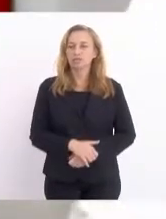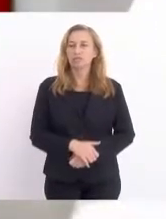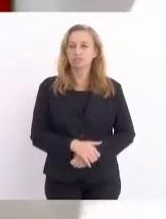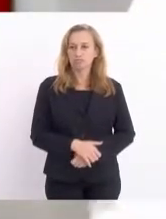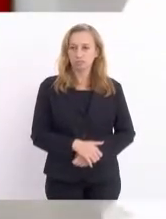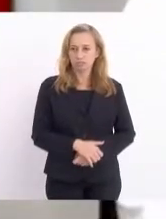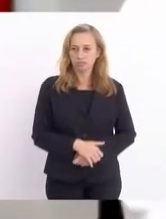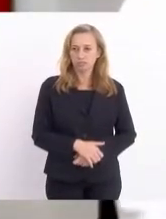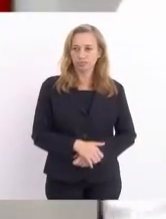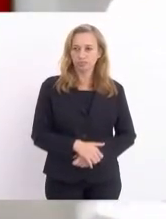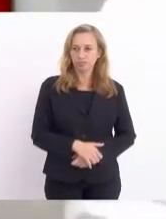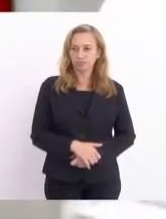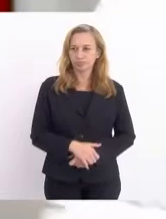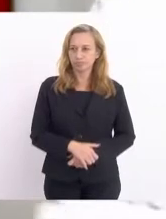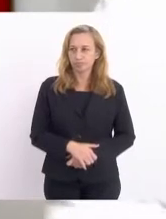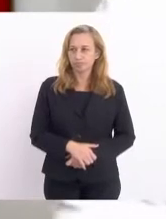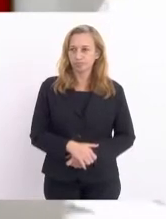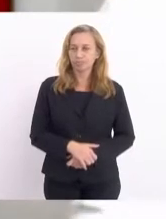vai autógrafo.